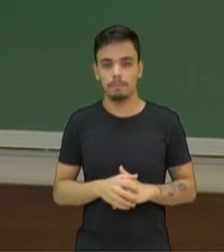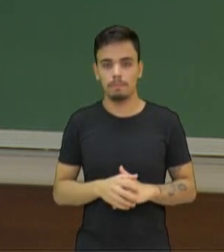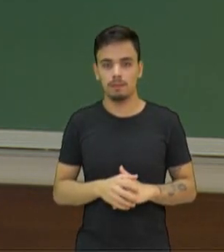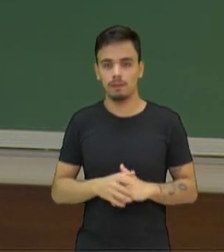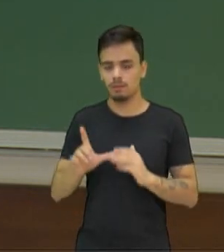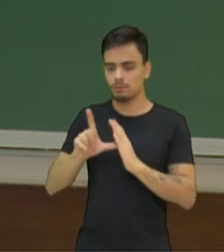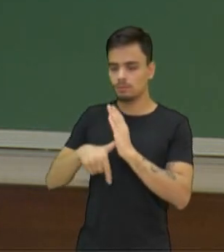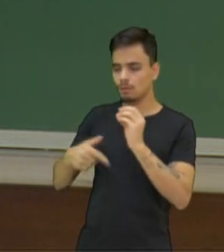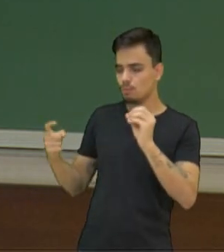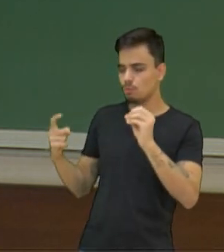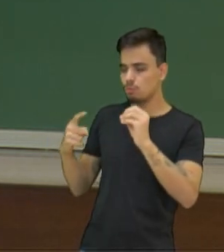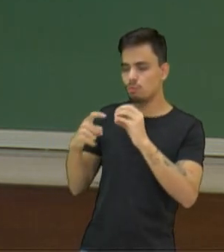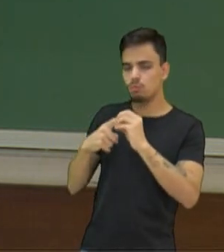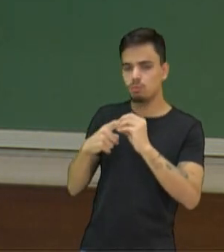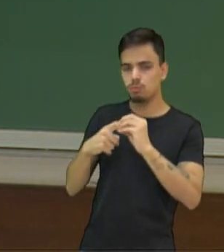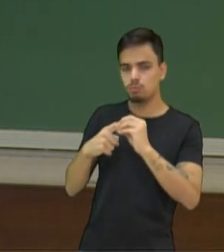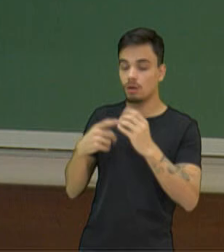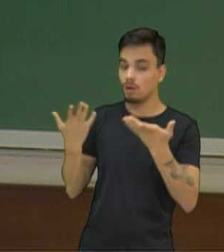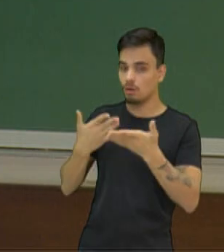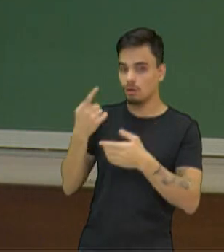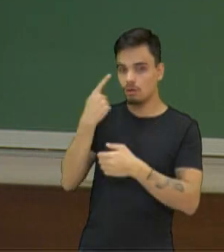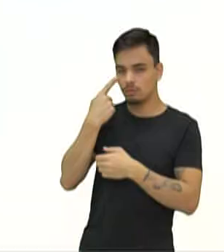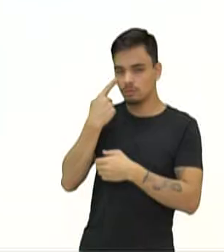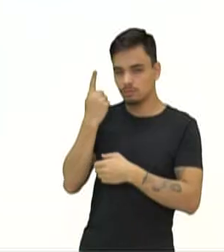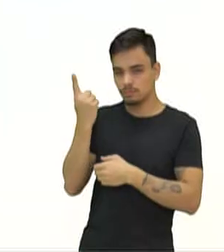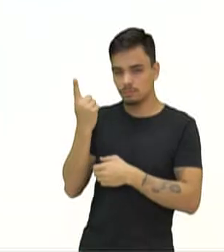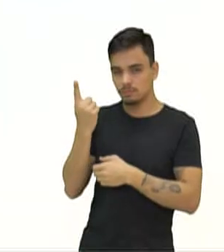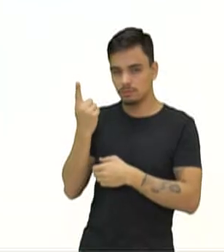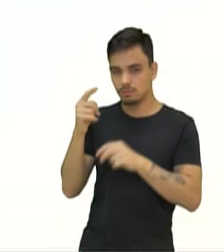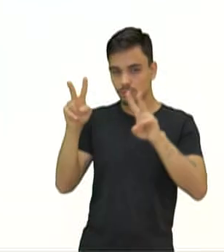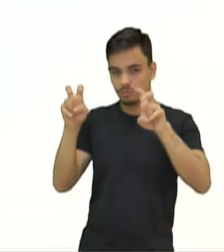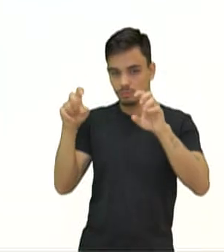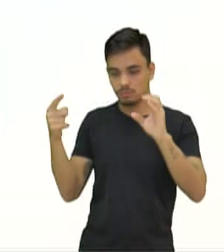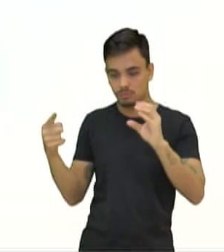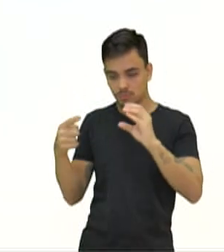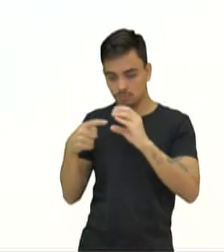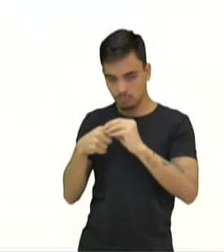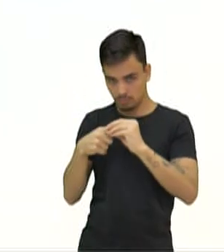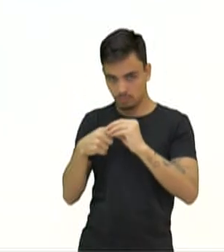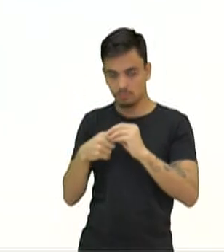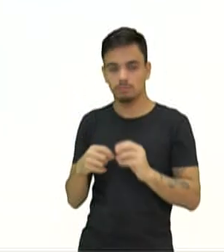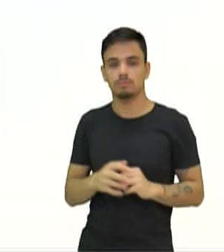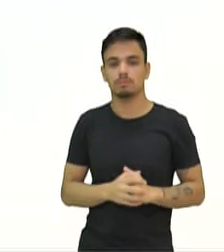Após fecundada, aí vamos considerar então a questão de fecundado. Muito bem.